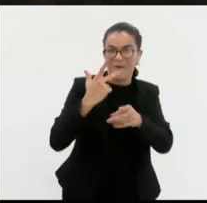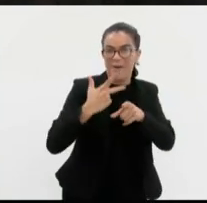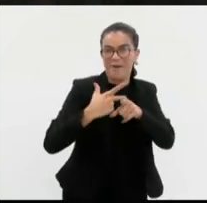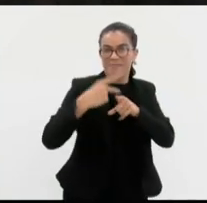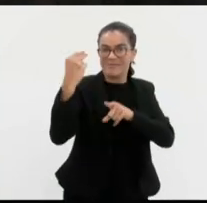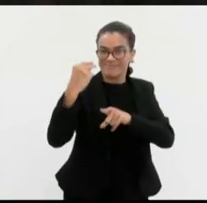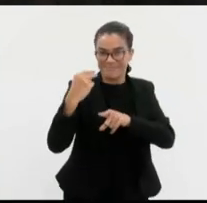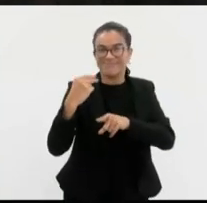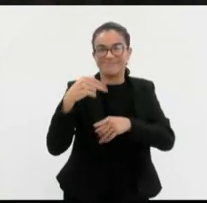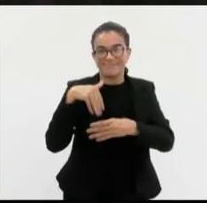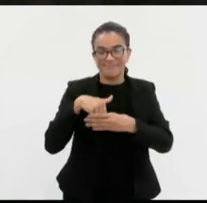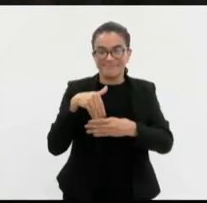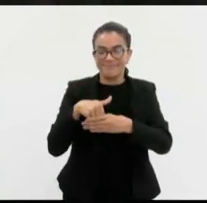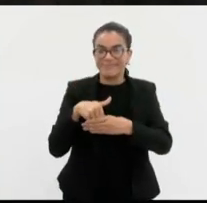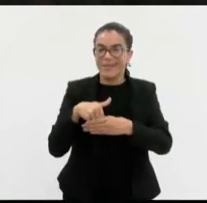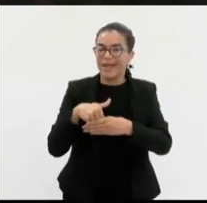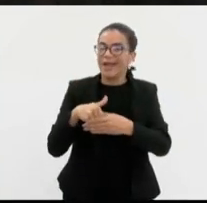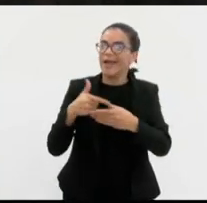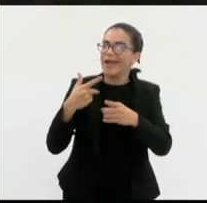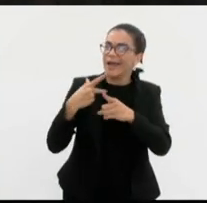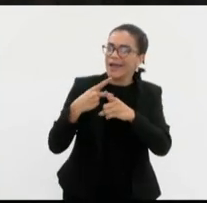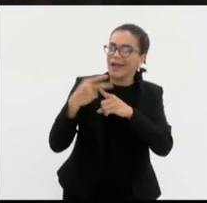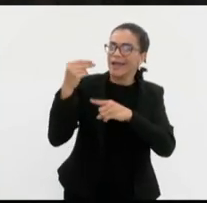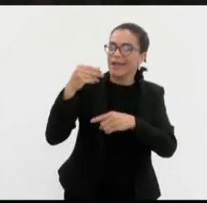eleição e ganhando